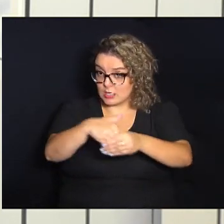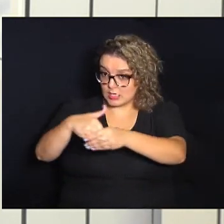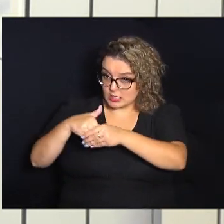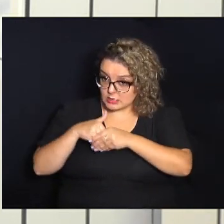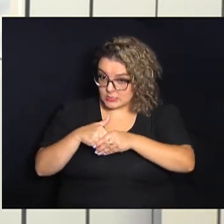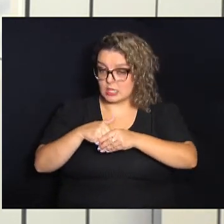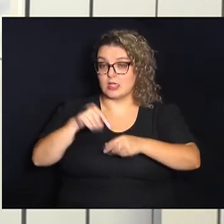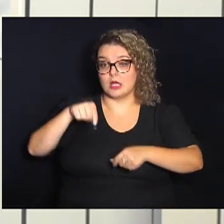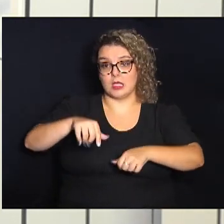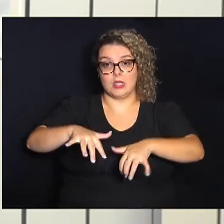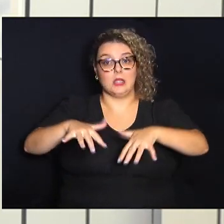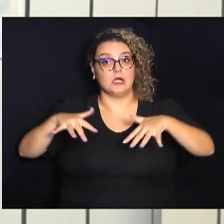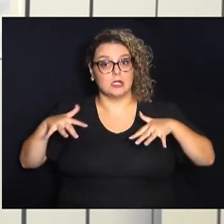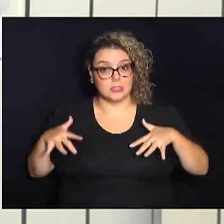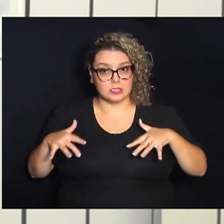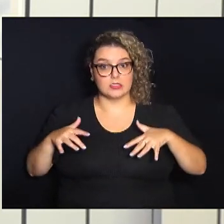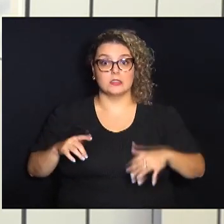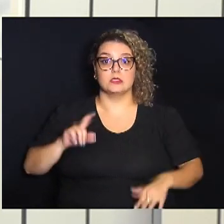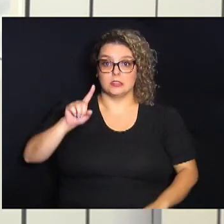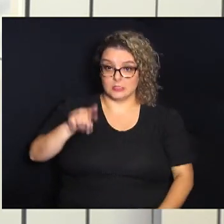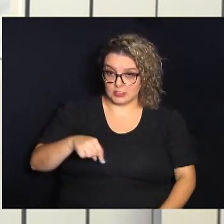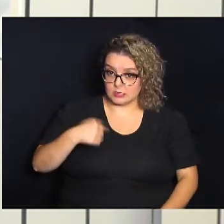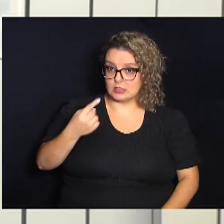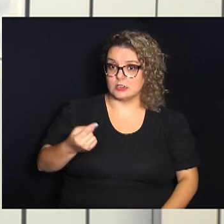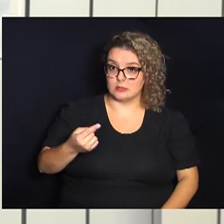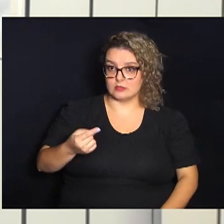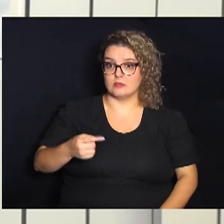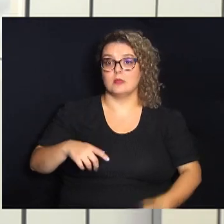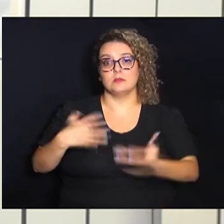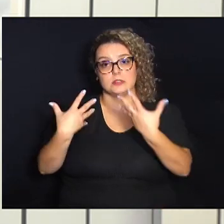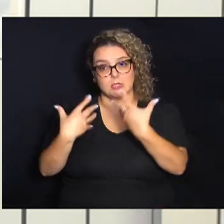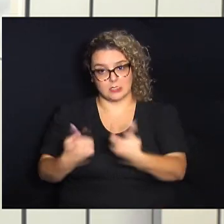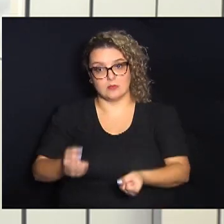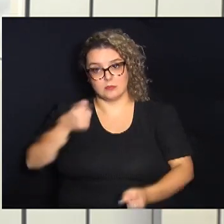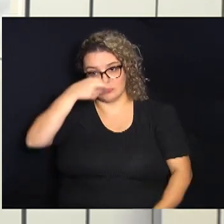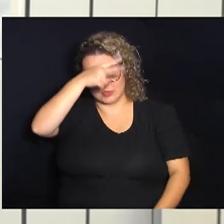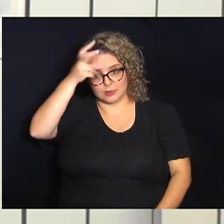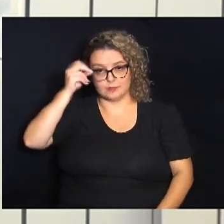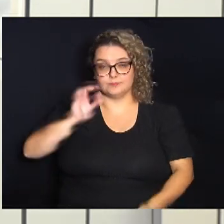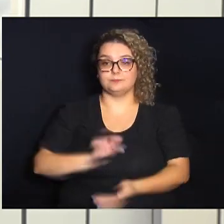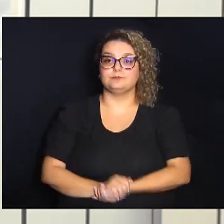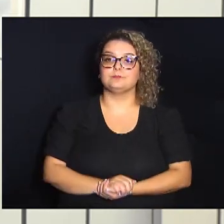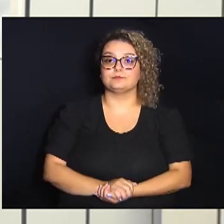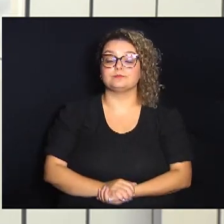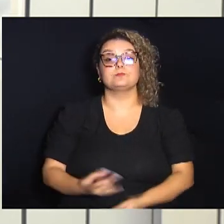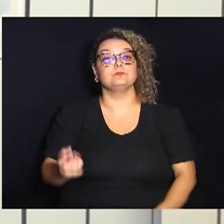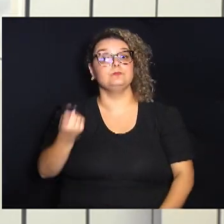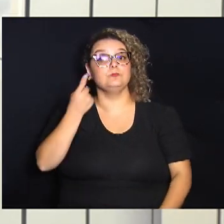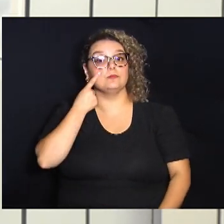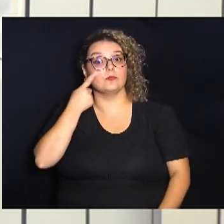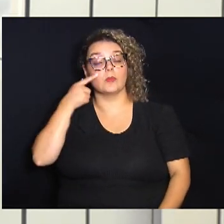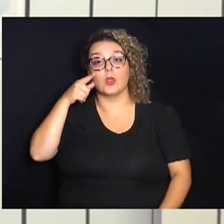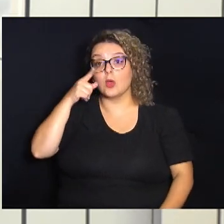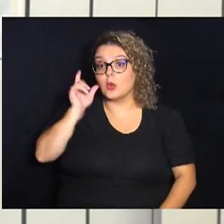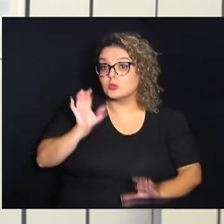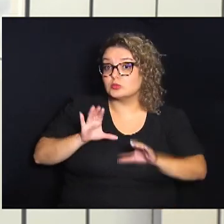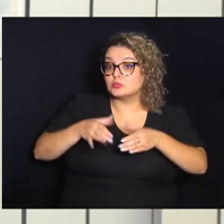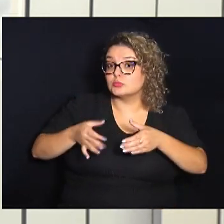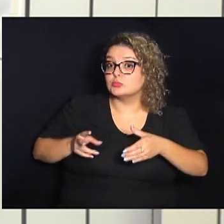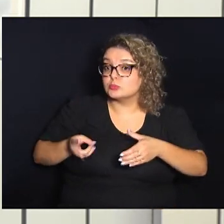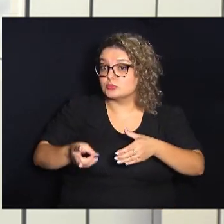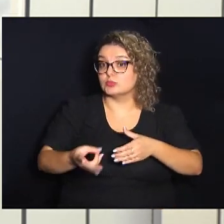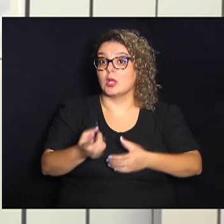em plenário e, na sequência, ser sancionada pelo prefeito. E olha só, ontem a Comissão Permanente